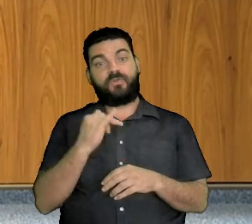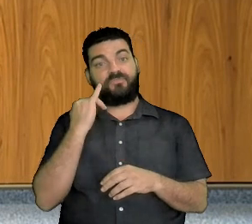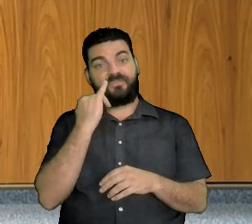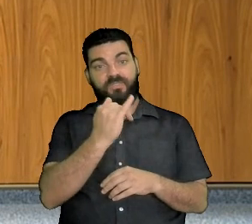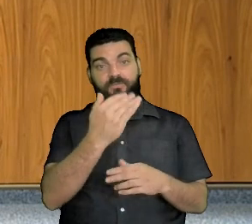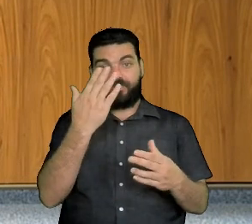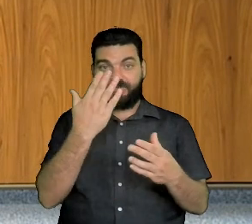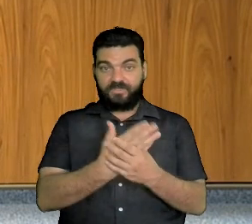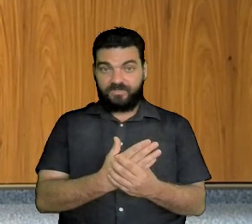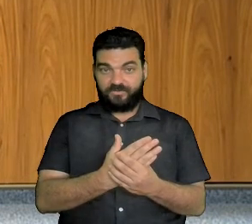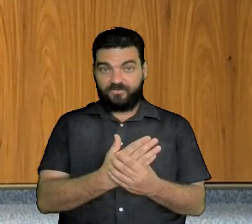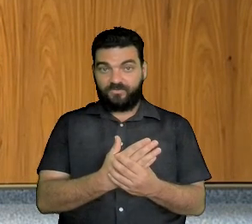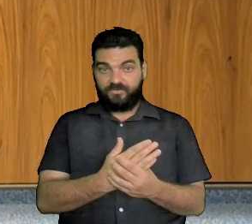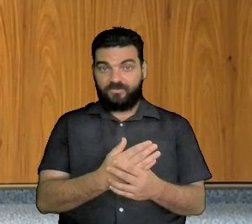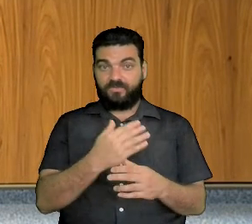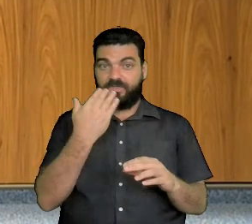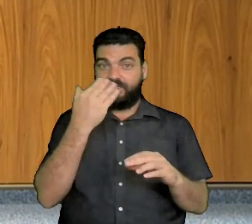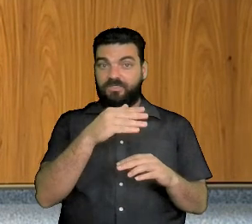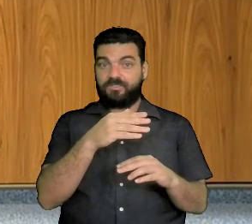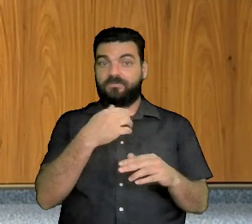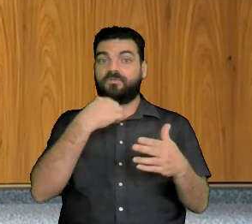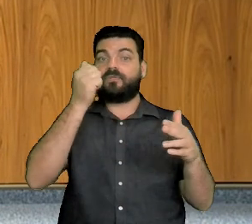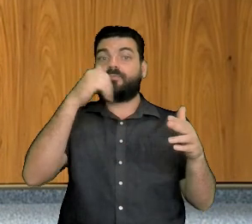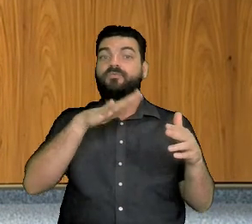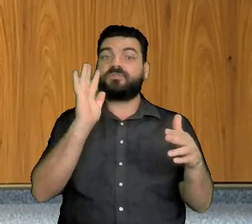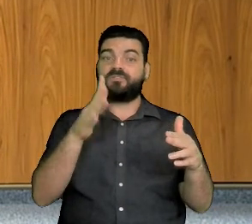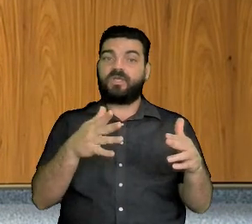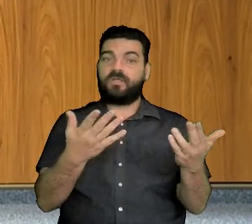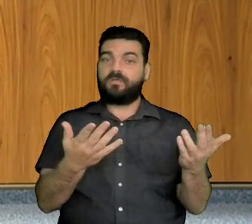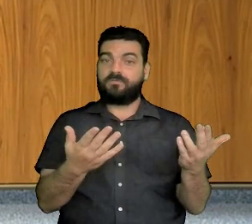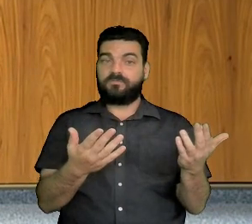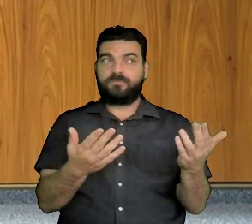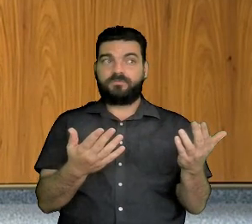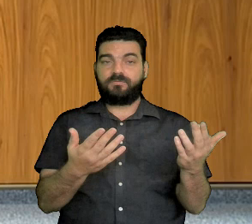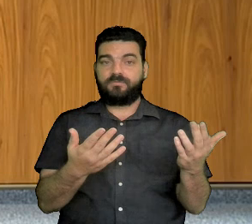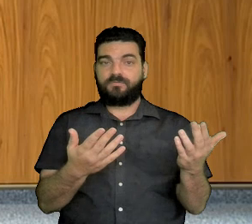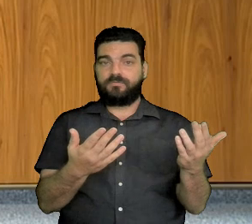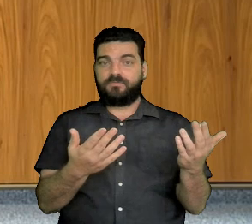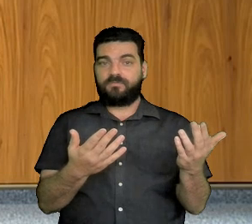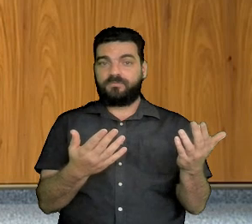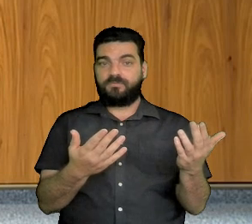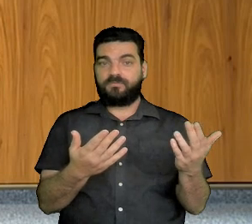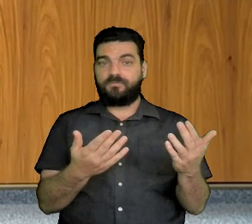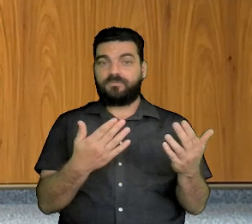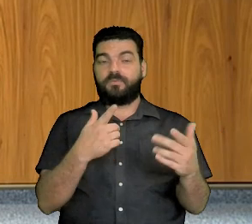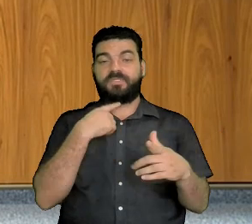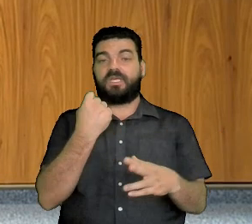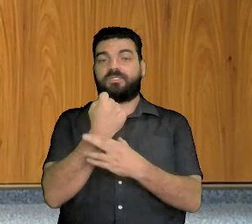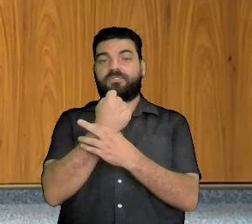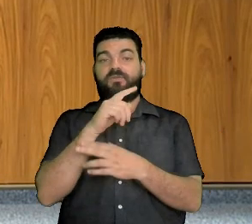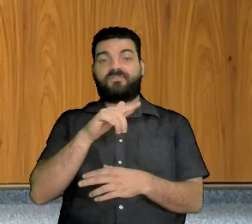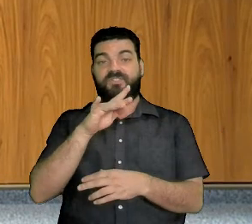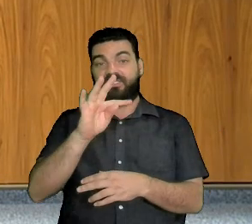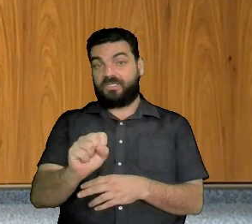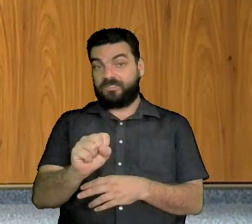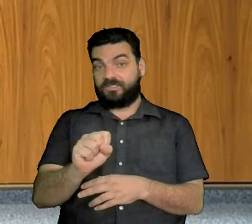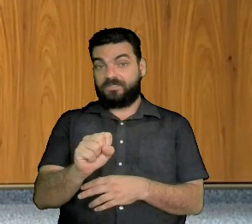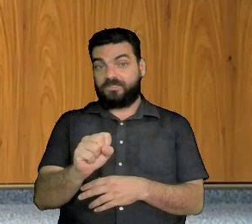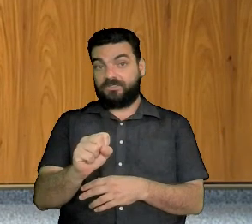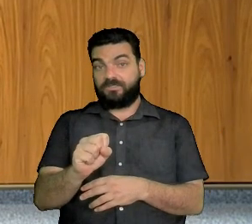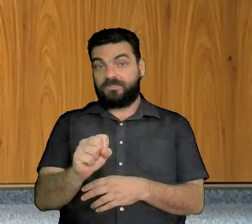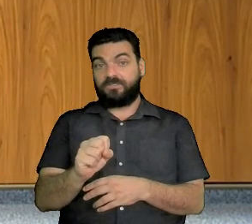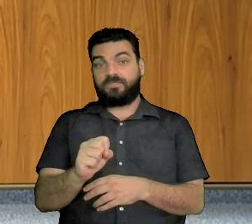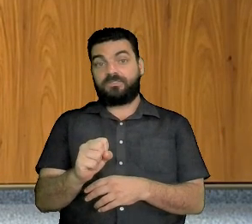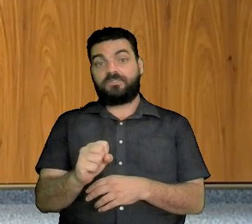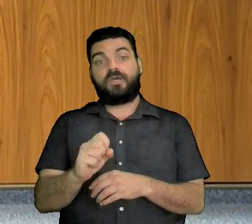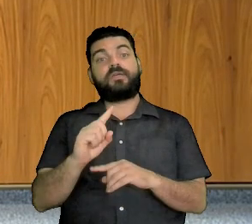com a Caixa Econômica Federal? Os autos iam para a Caixa Econômica apresentava o cálculo e já depositava o valor na conta,